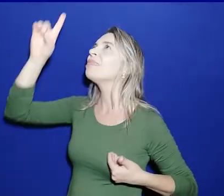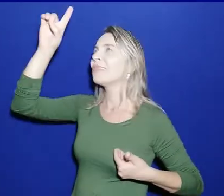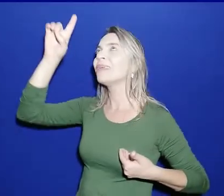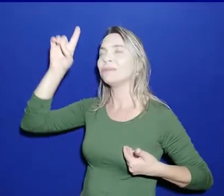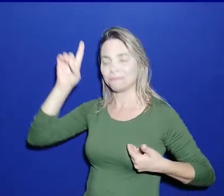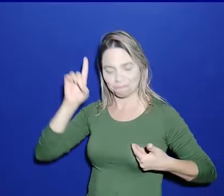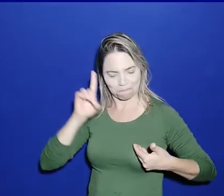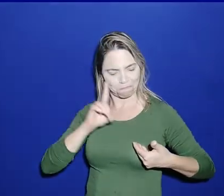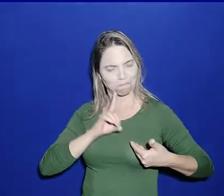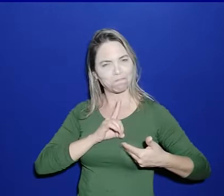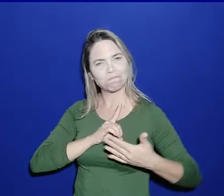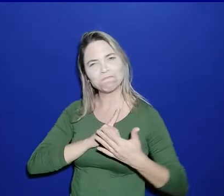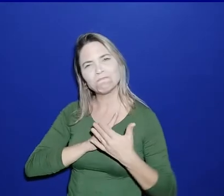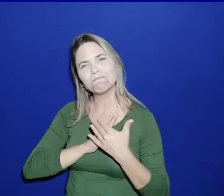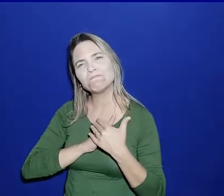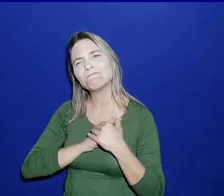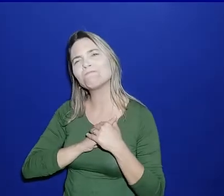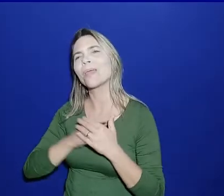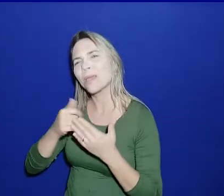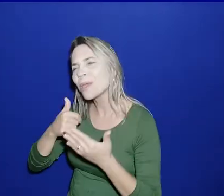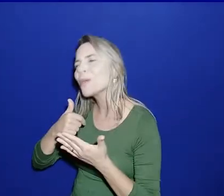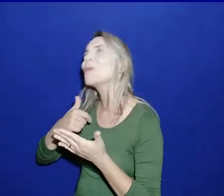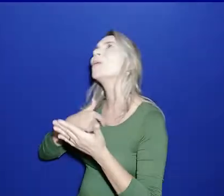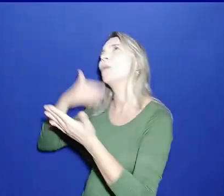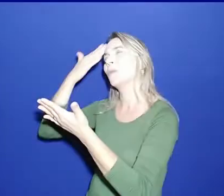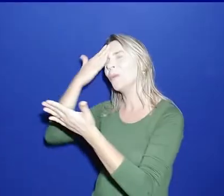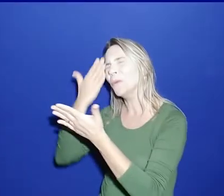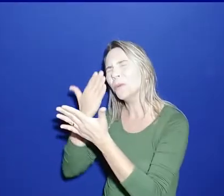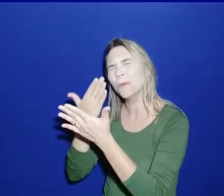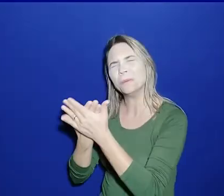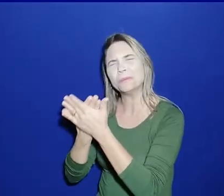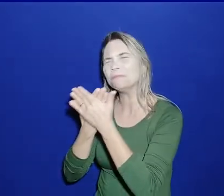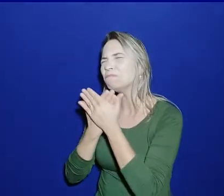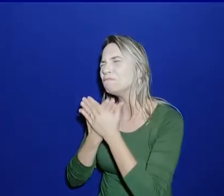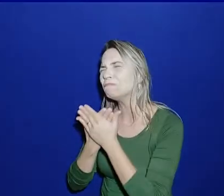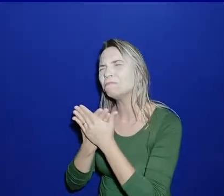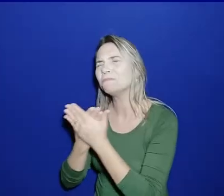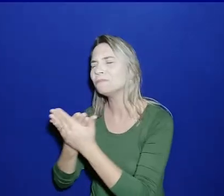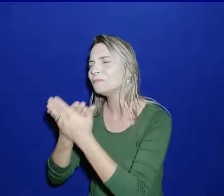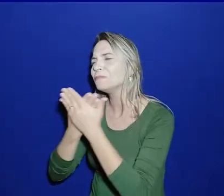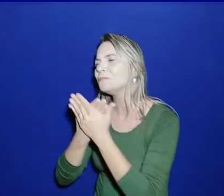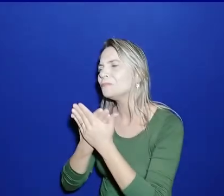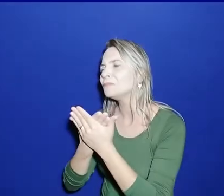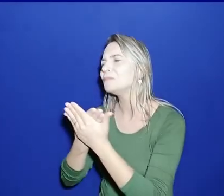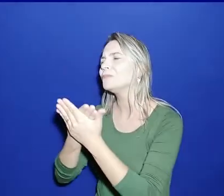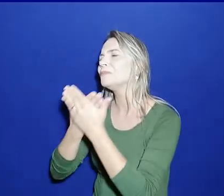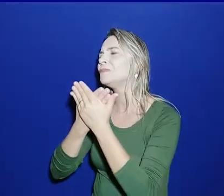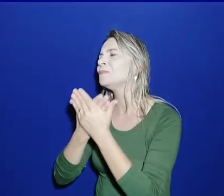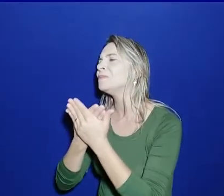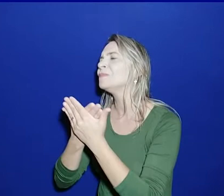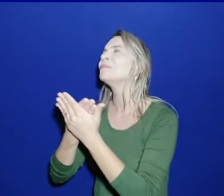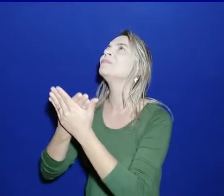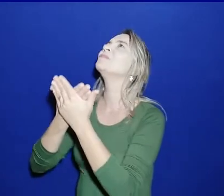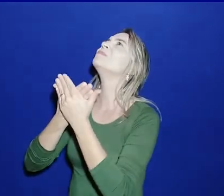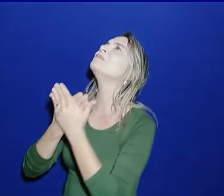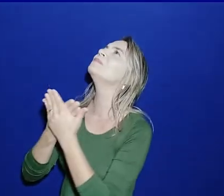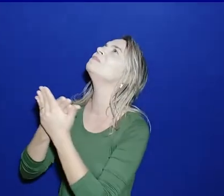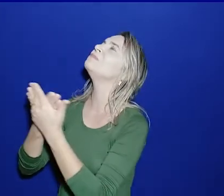Eu tenho confiado em tuas mãos. Mesmo